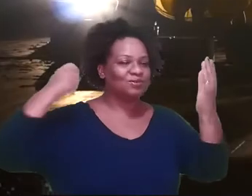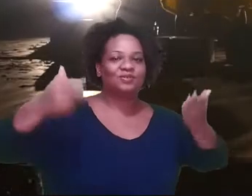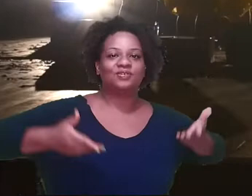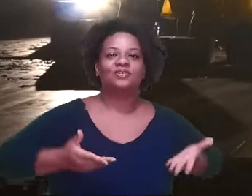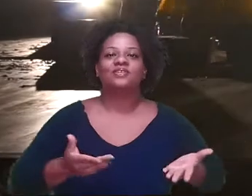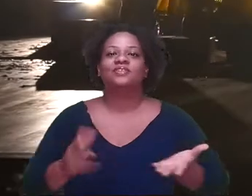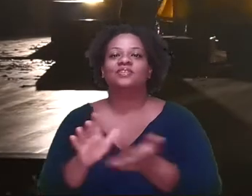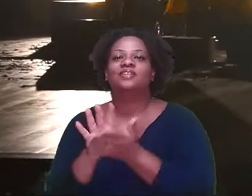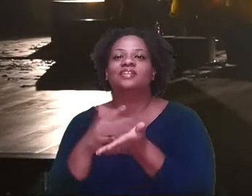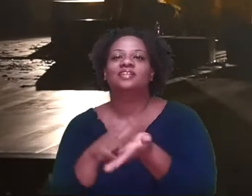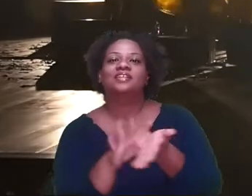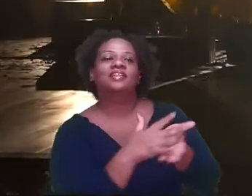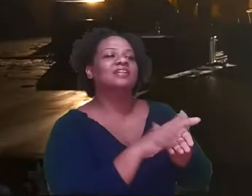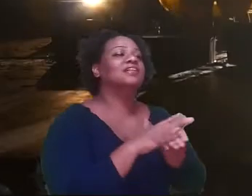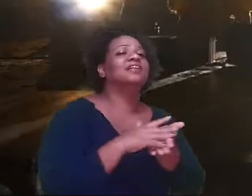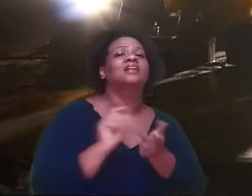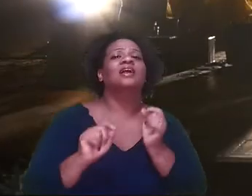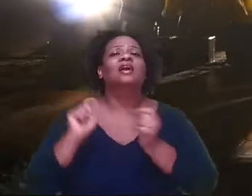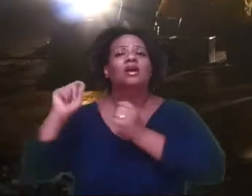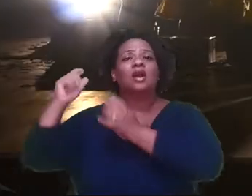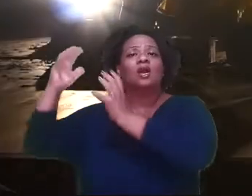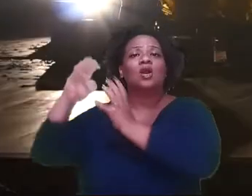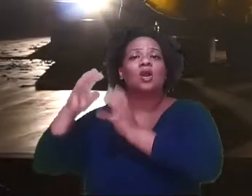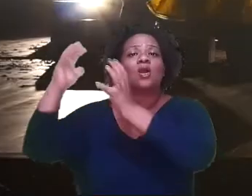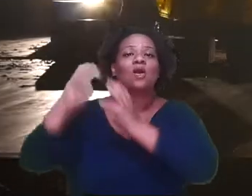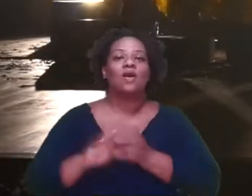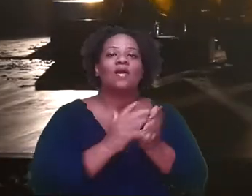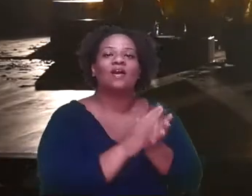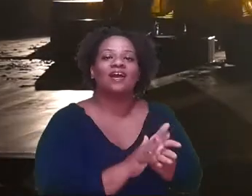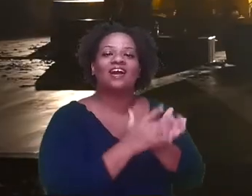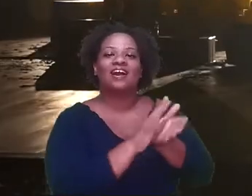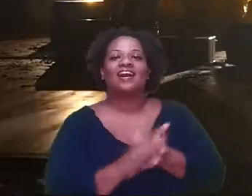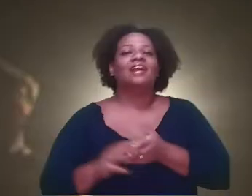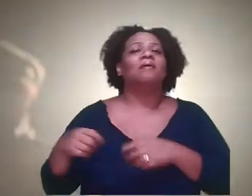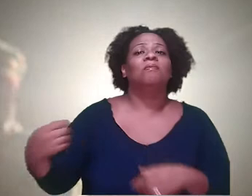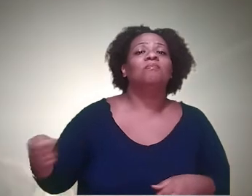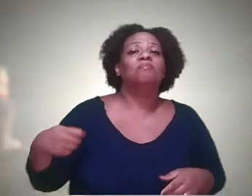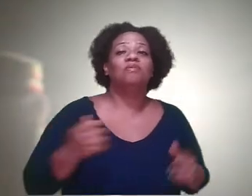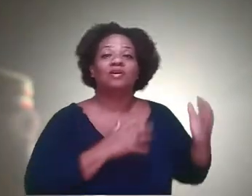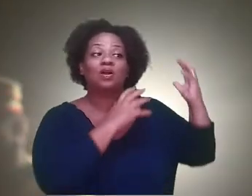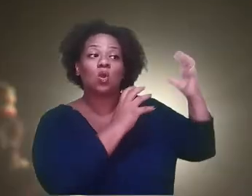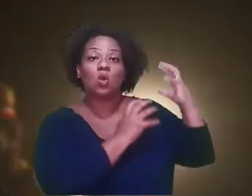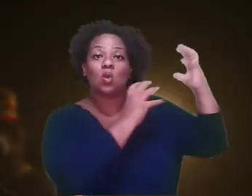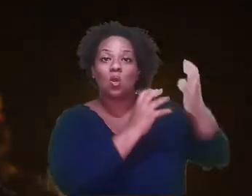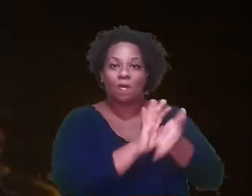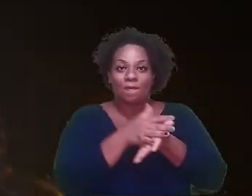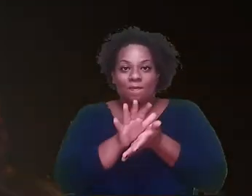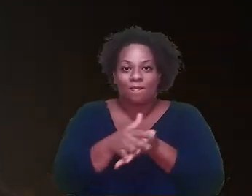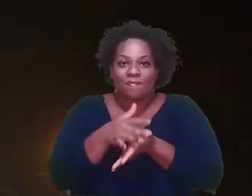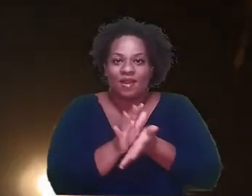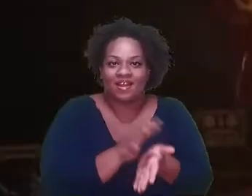sambada. Diga lá que coco é ele. É o Coco de Ubingada. Diga lá que coco é ele. É o Coco